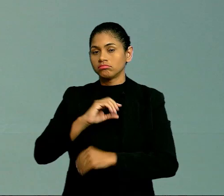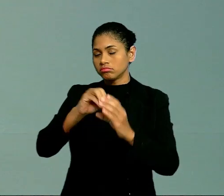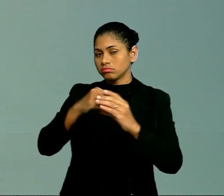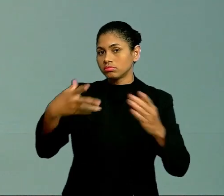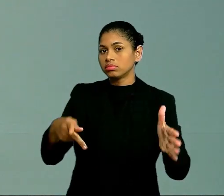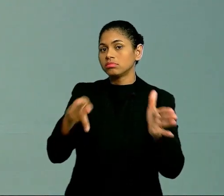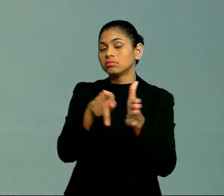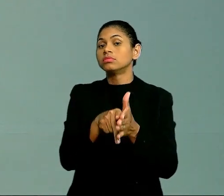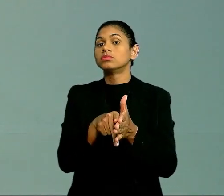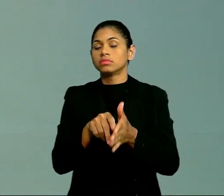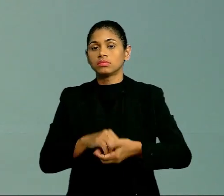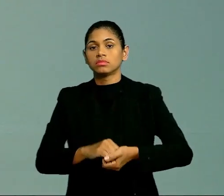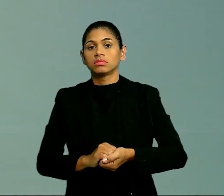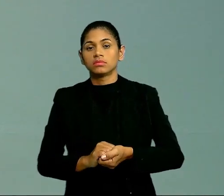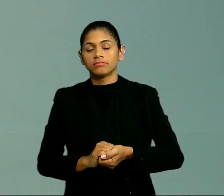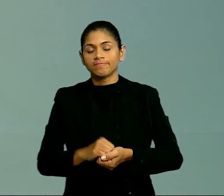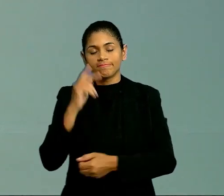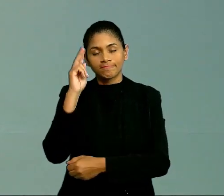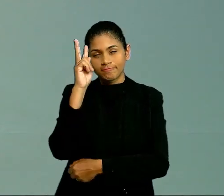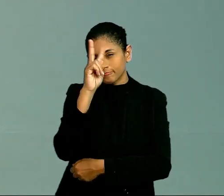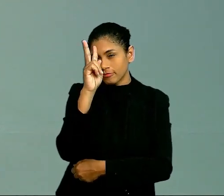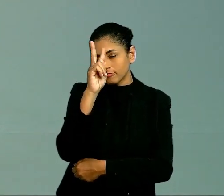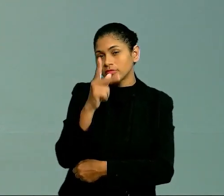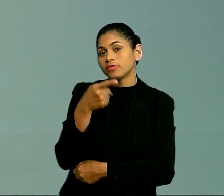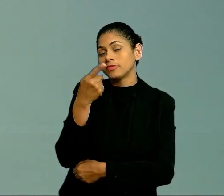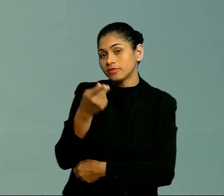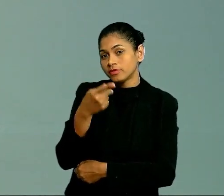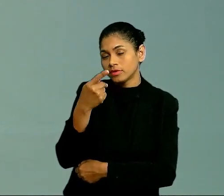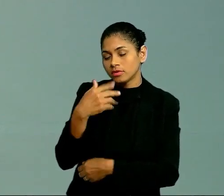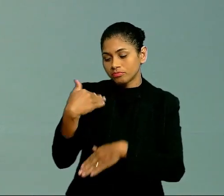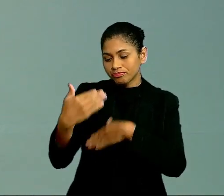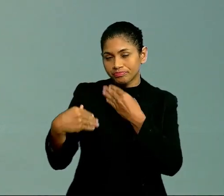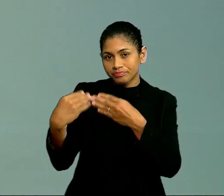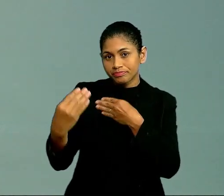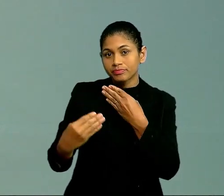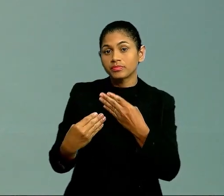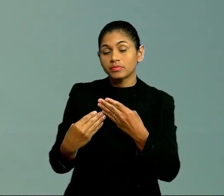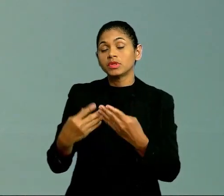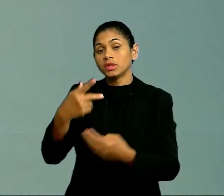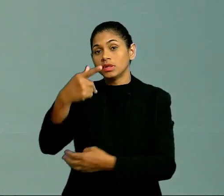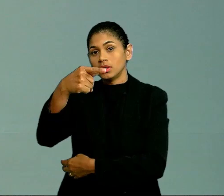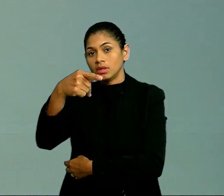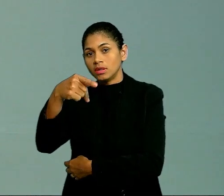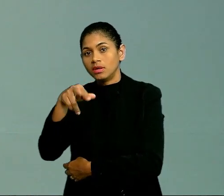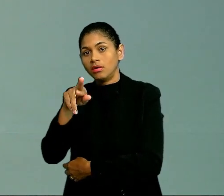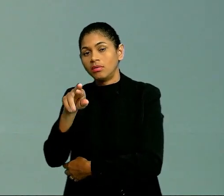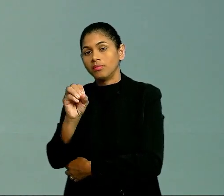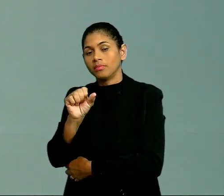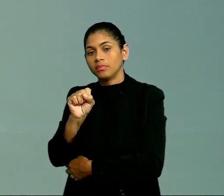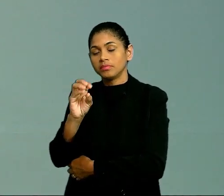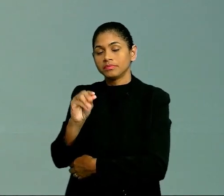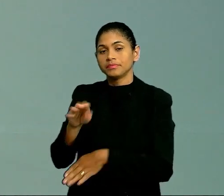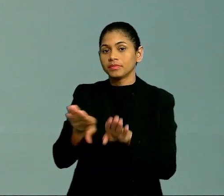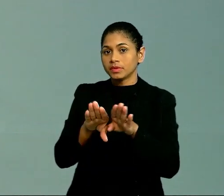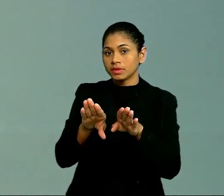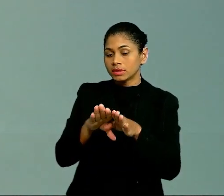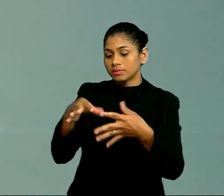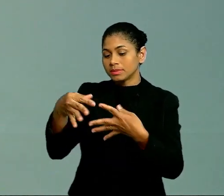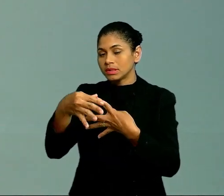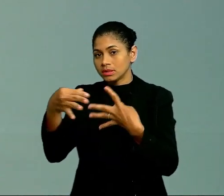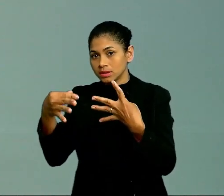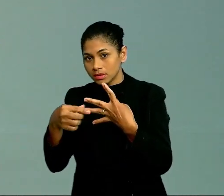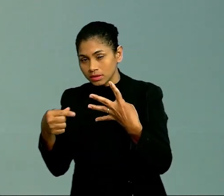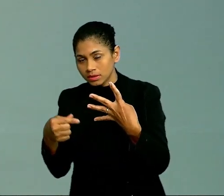específica. Lembra que eu falei que ele desenvolve a sua obra tanto em prosa quanto em verso. O foco da nossa aula de hoje é